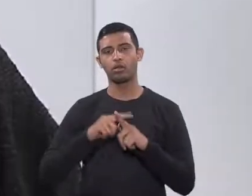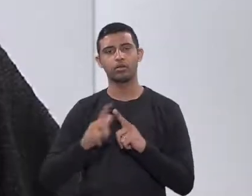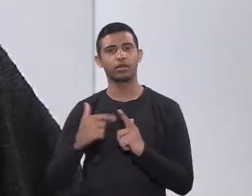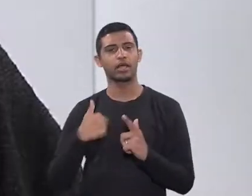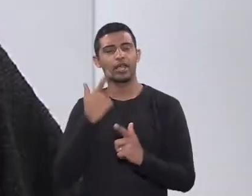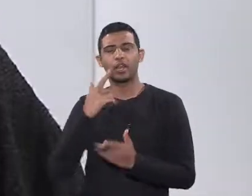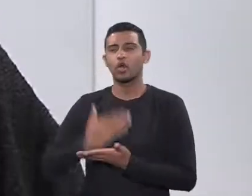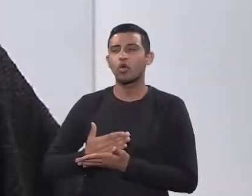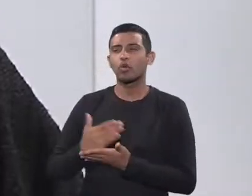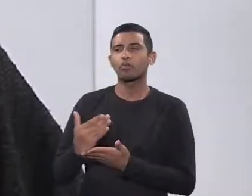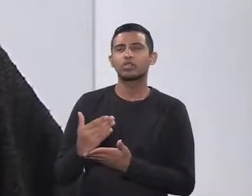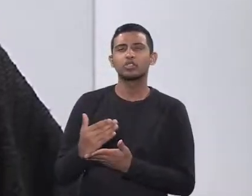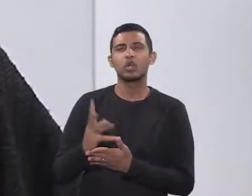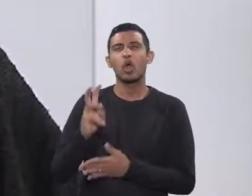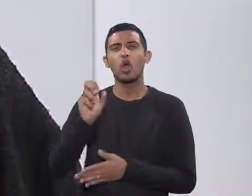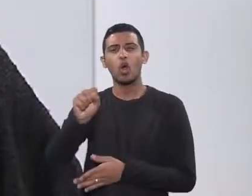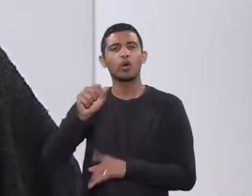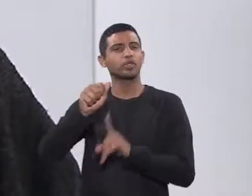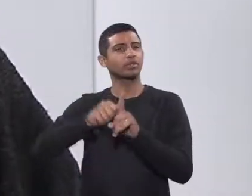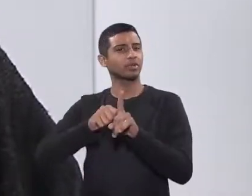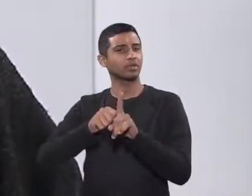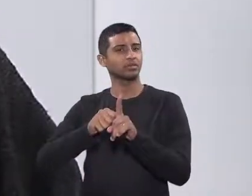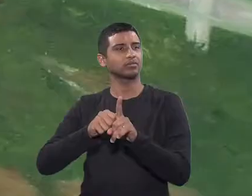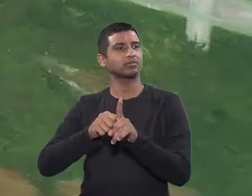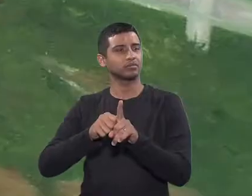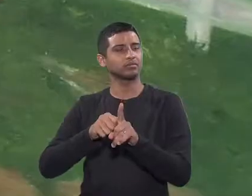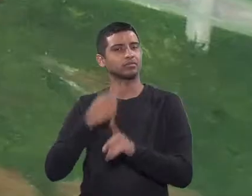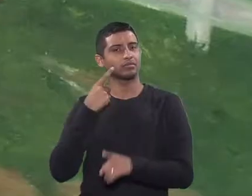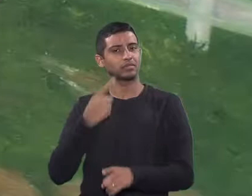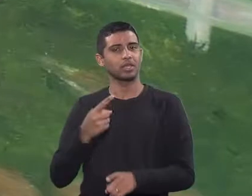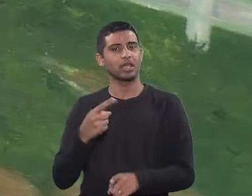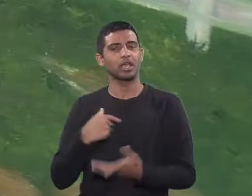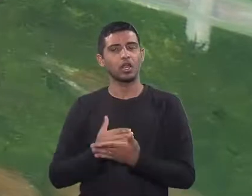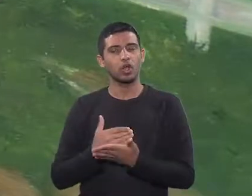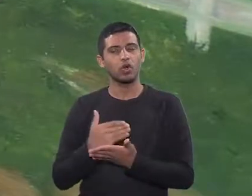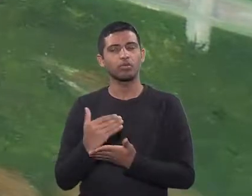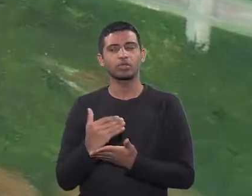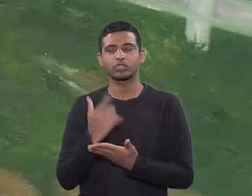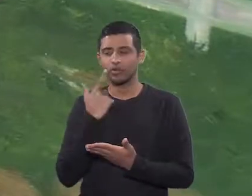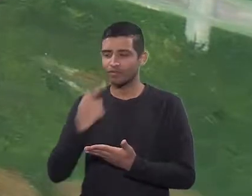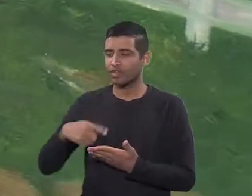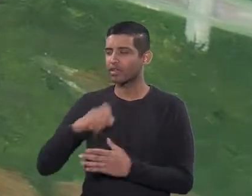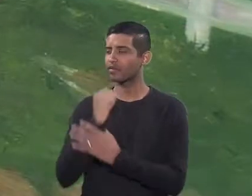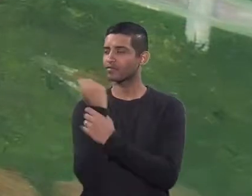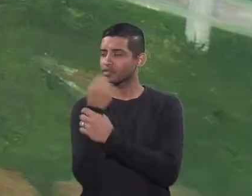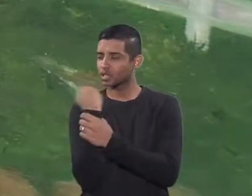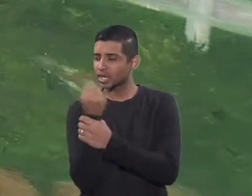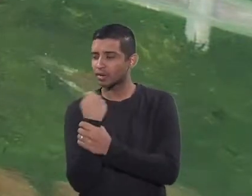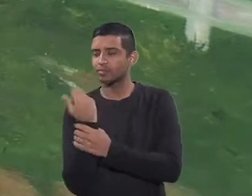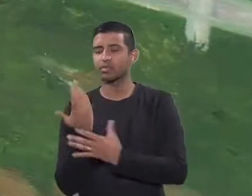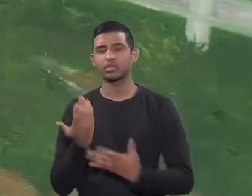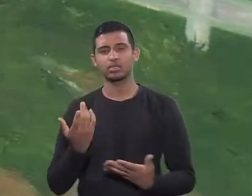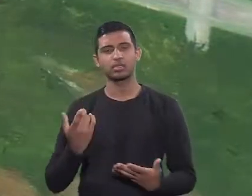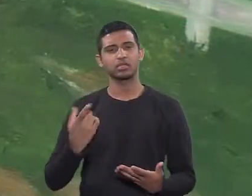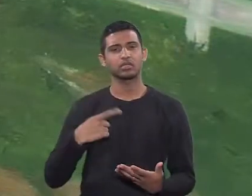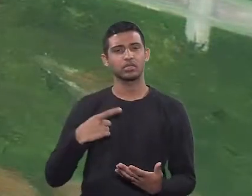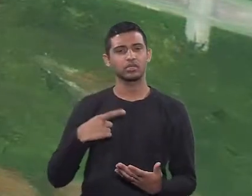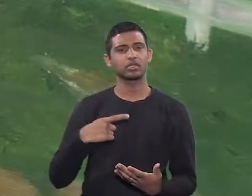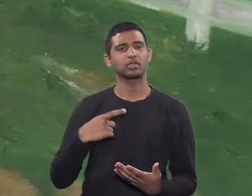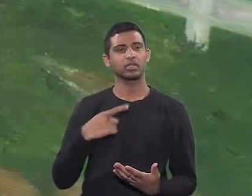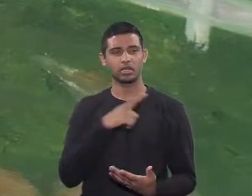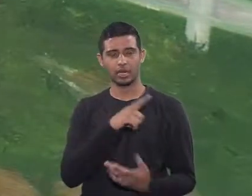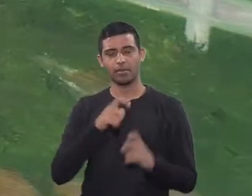com 8 meses. Com 5 meses, ele começou a estimulação essencial, a fazer fisioterapia. A